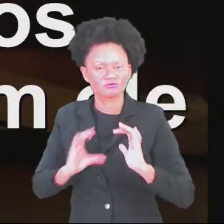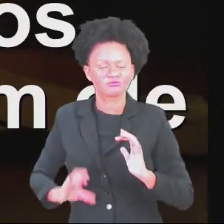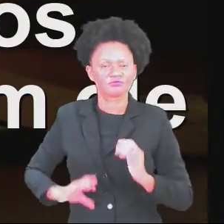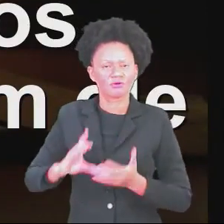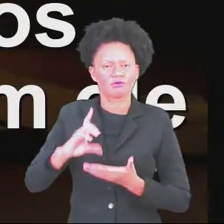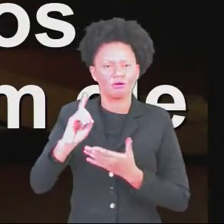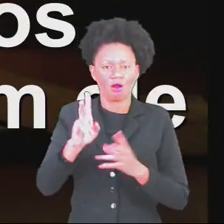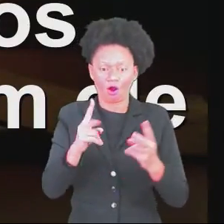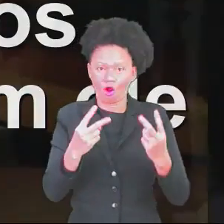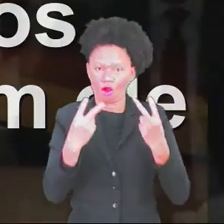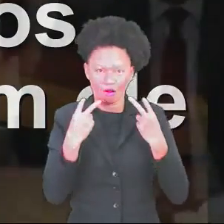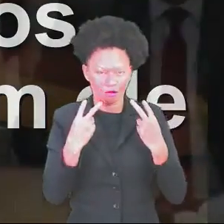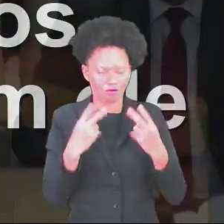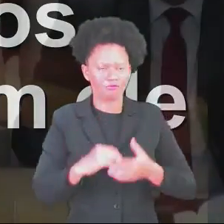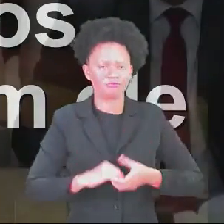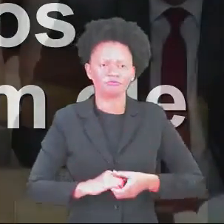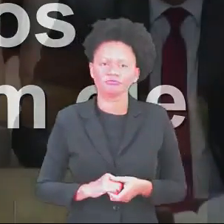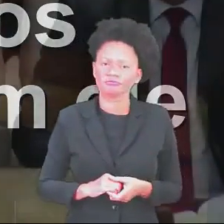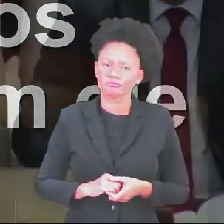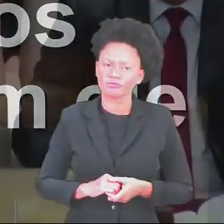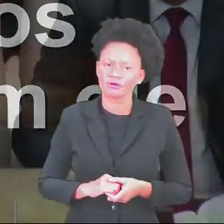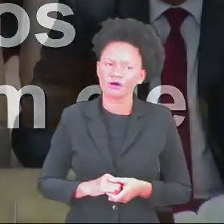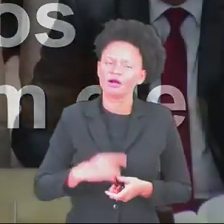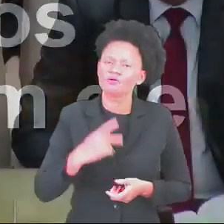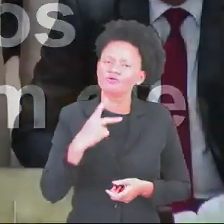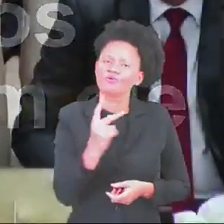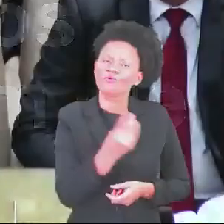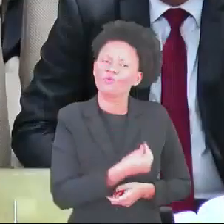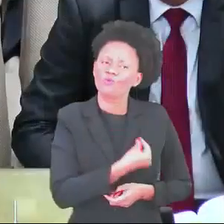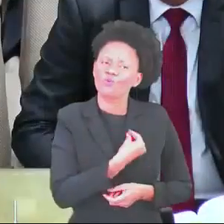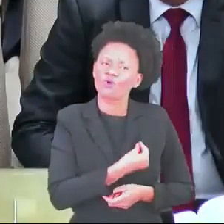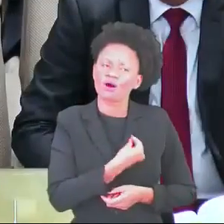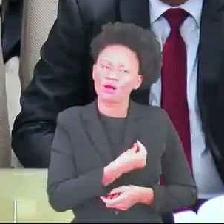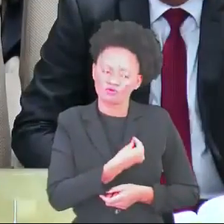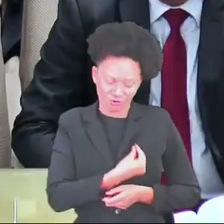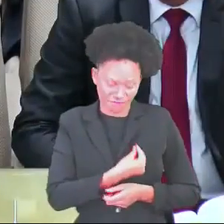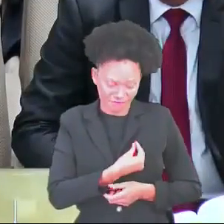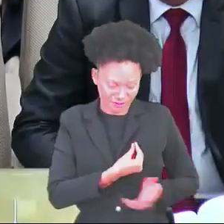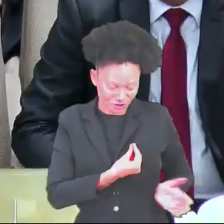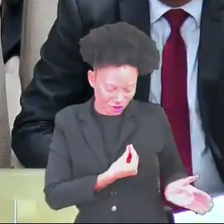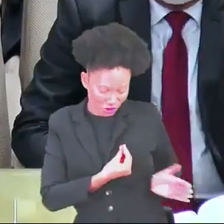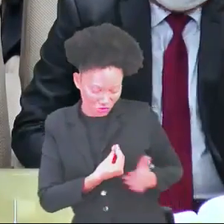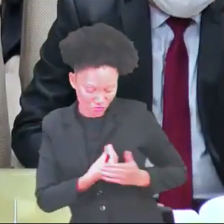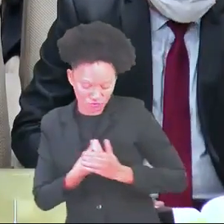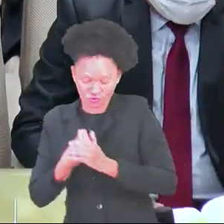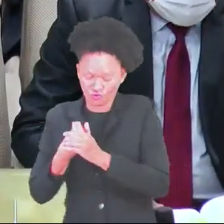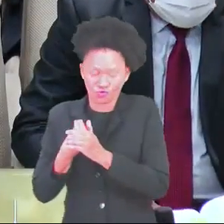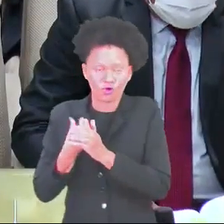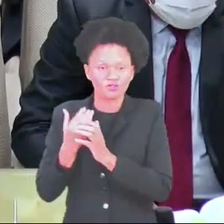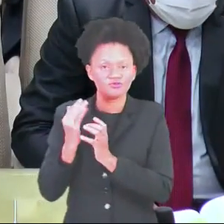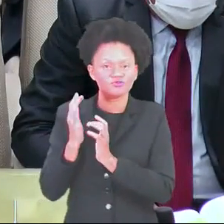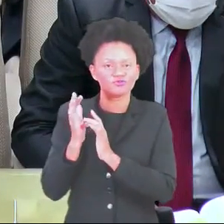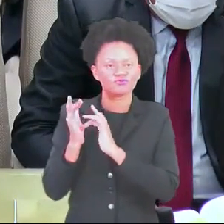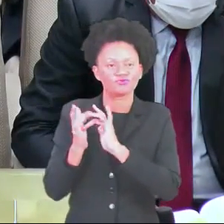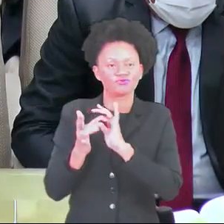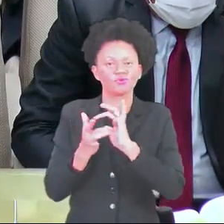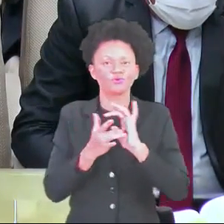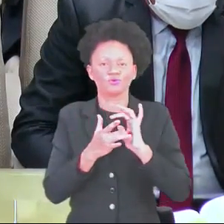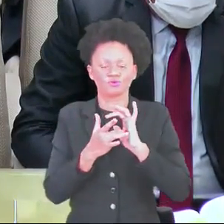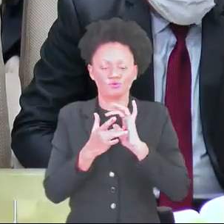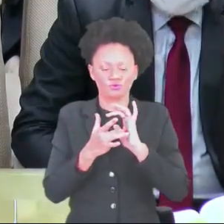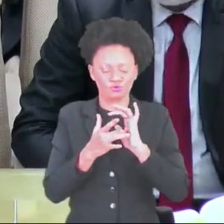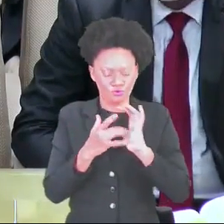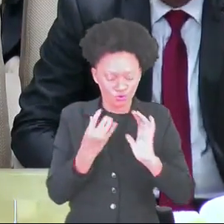Olhe para mim, meu irmão. A nossa vida está escondida em Cristo. E em Cristo